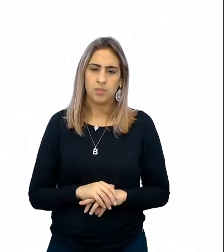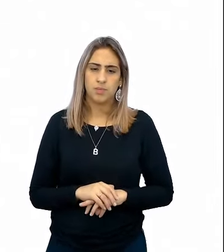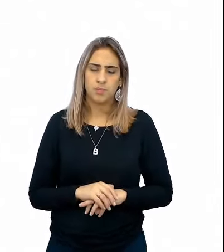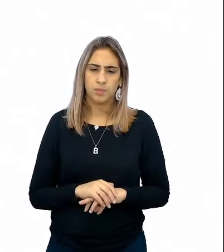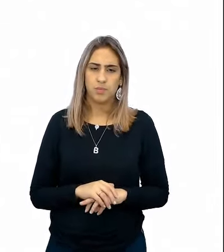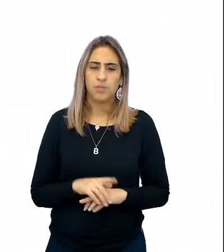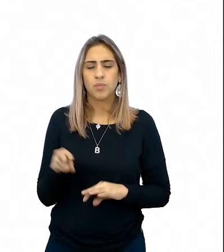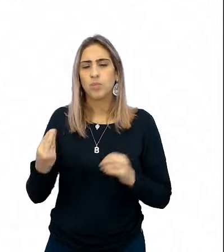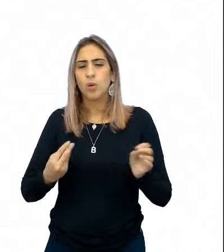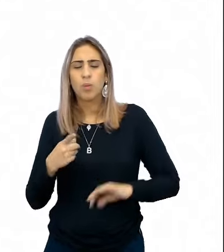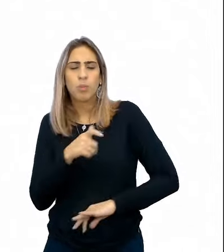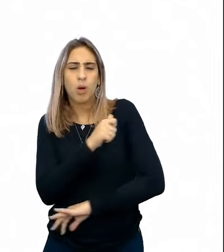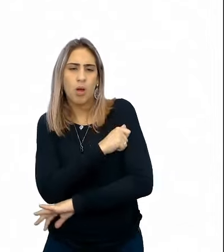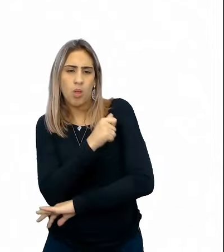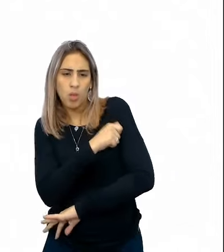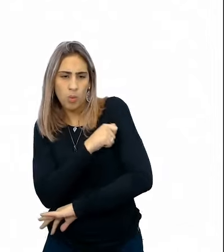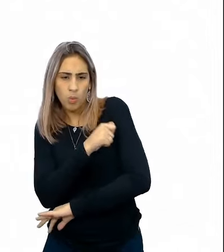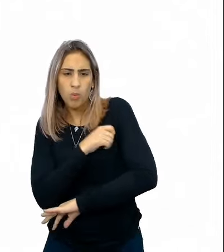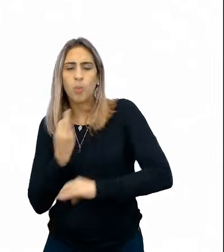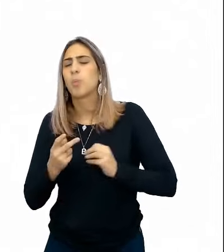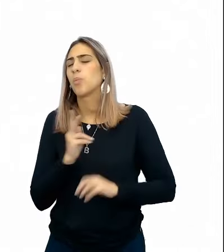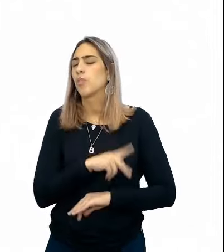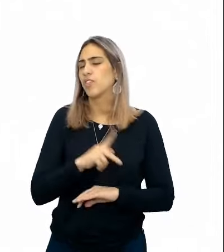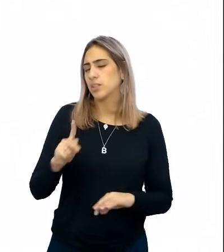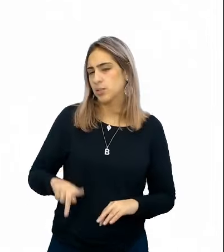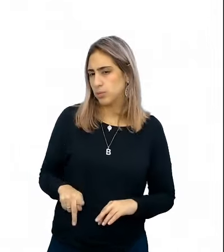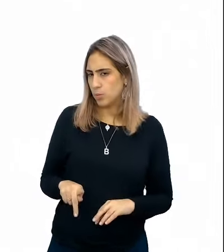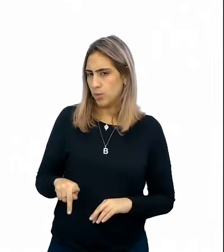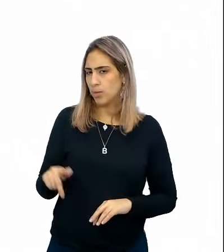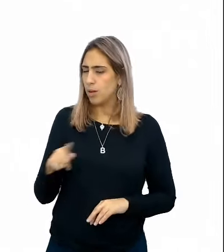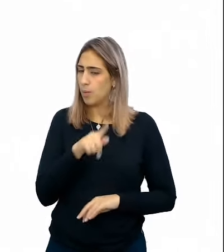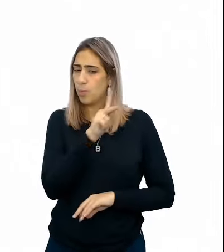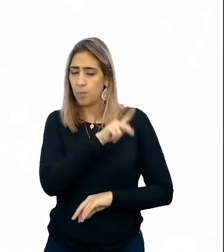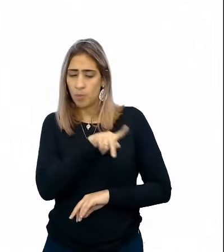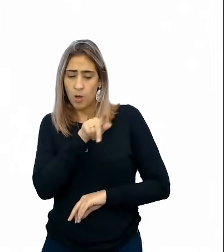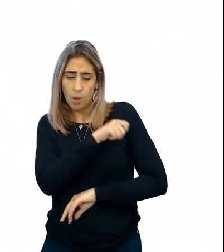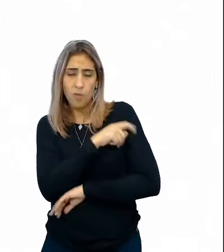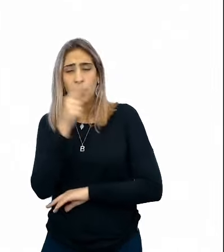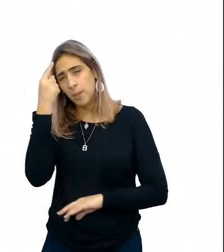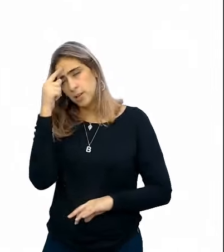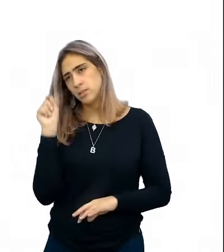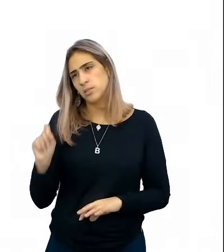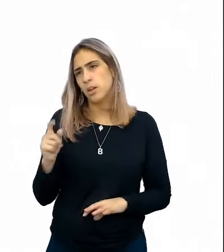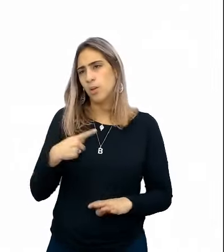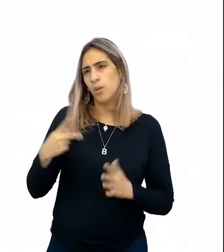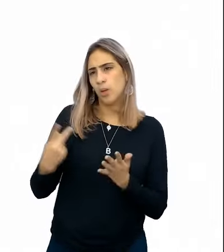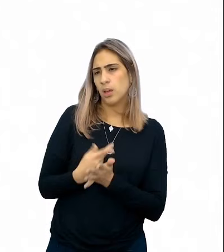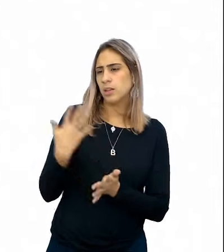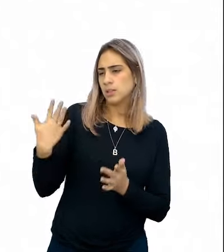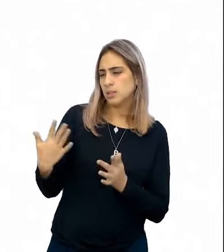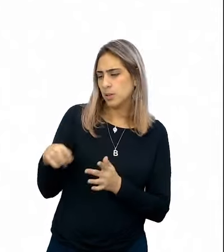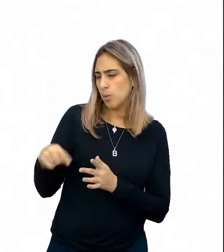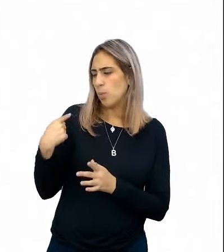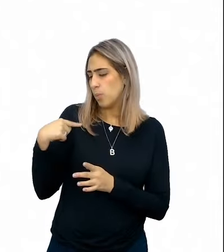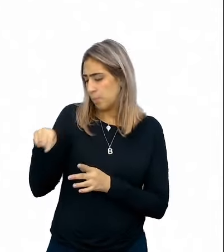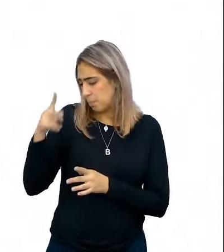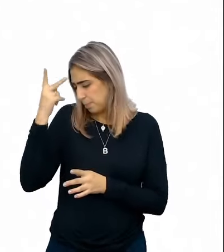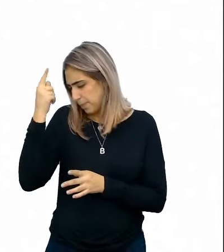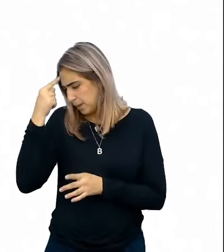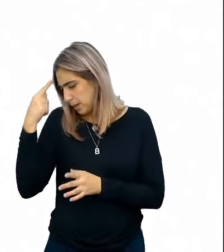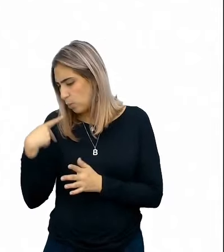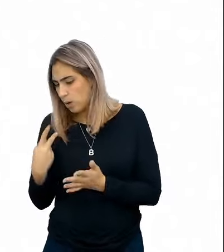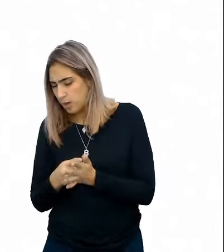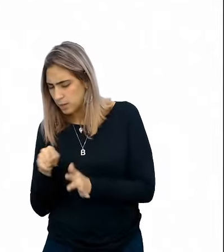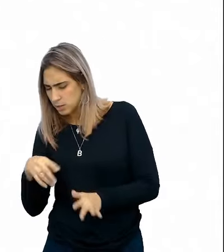tanto do estudante quanto do professor. O estudante vai pensar, bom, errei assim porque pensei assim. Se